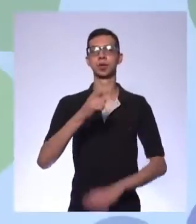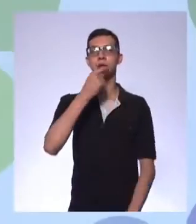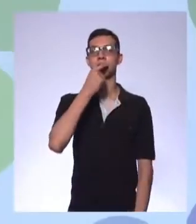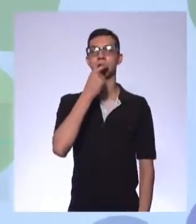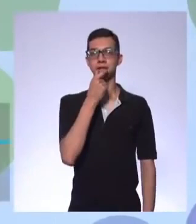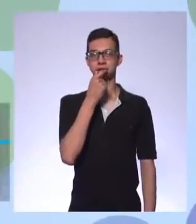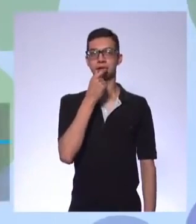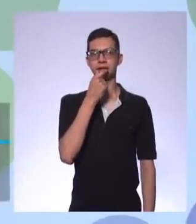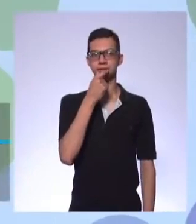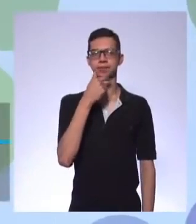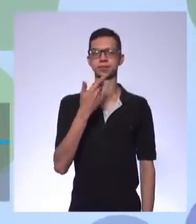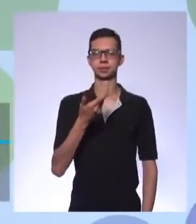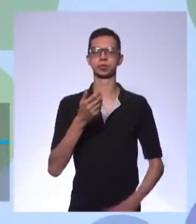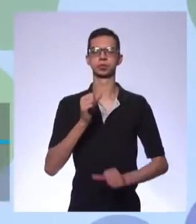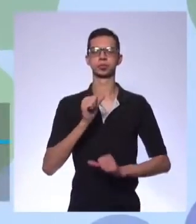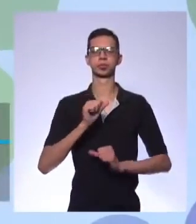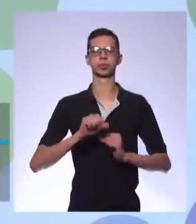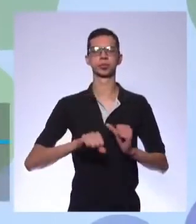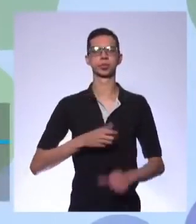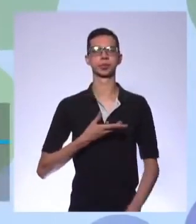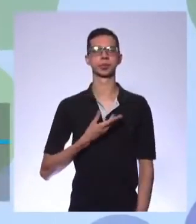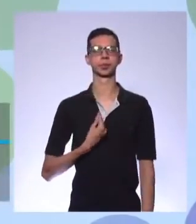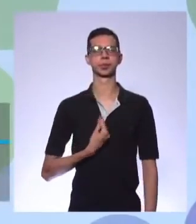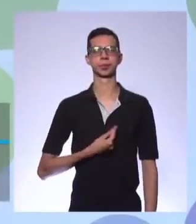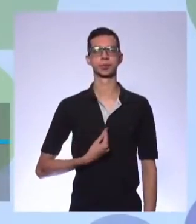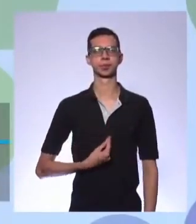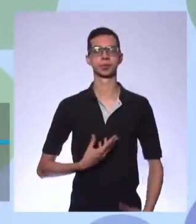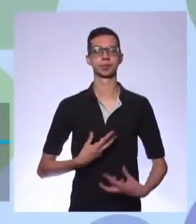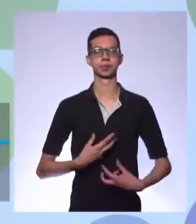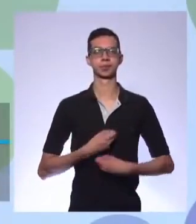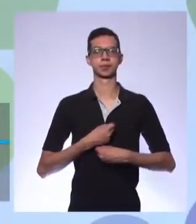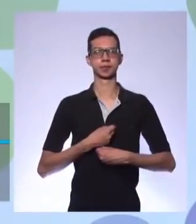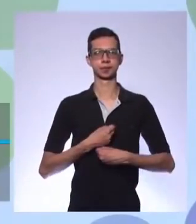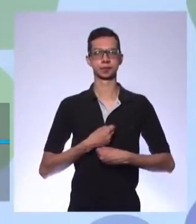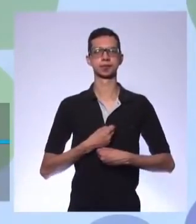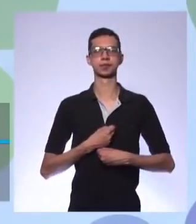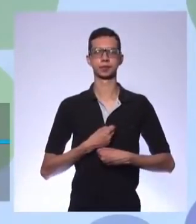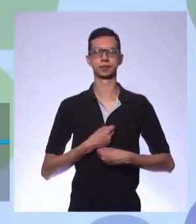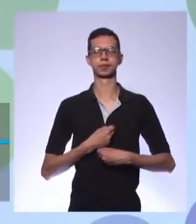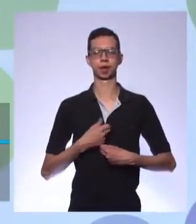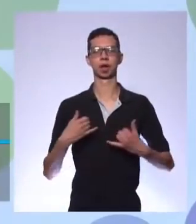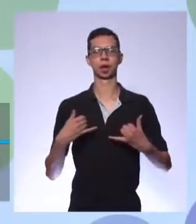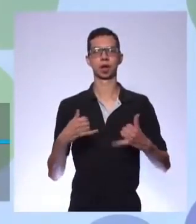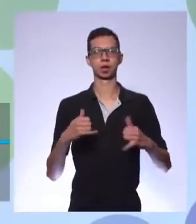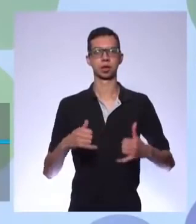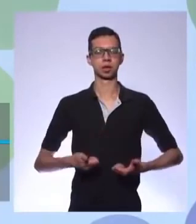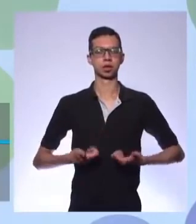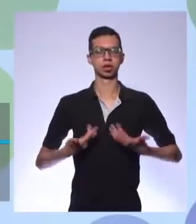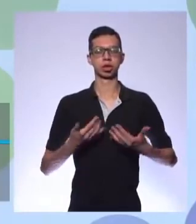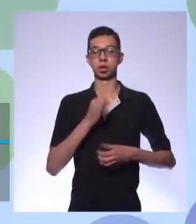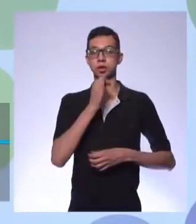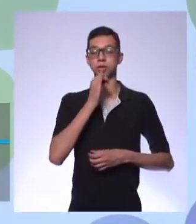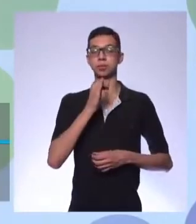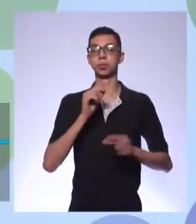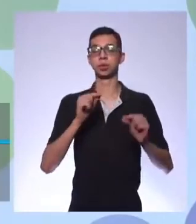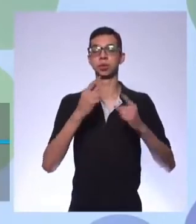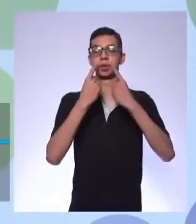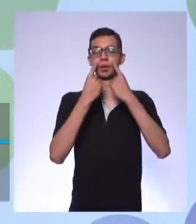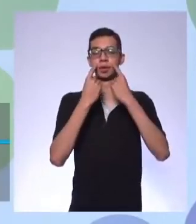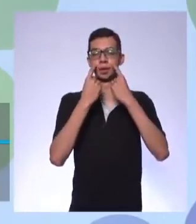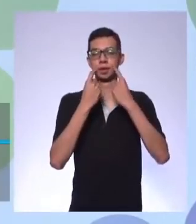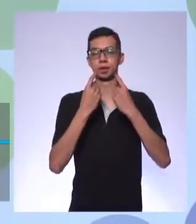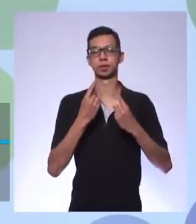come, aquilo é transformado em energia química. Aí sim, vai formar lágrima, movimento, piscar